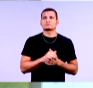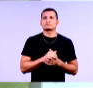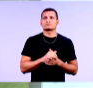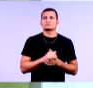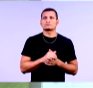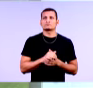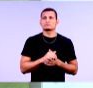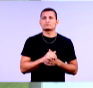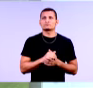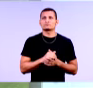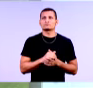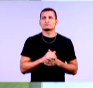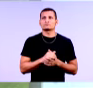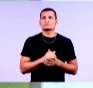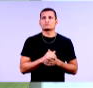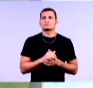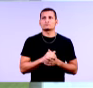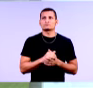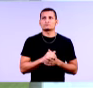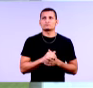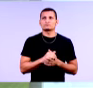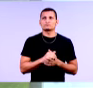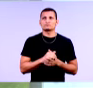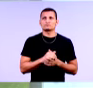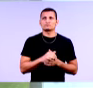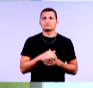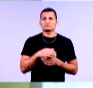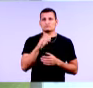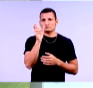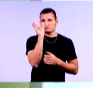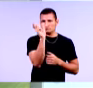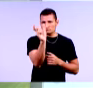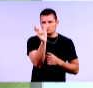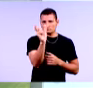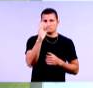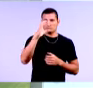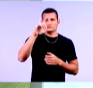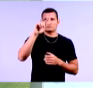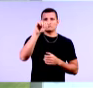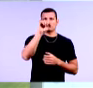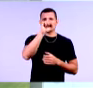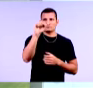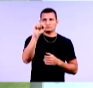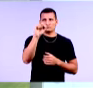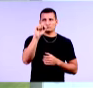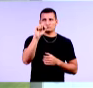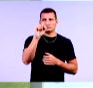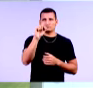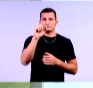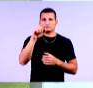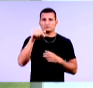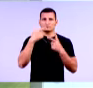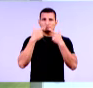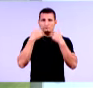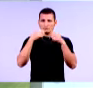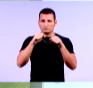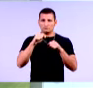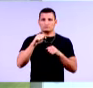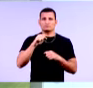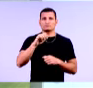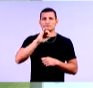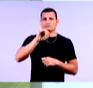média ponderada e assim por diante. Quando eu coloco a palavra reservada class, que é uma palavra da linguagem, do Java, do